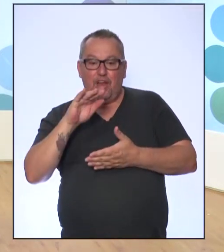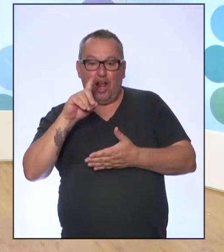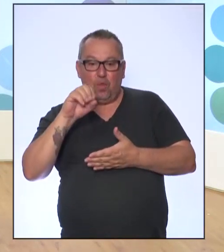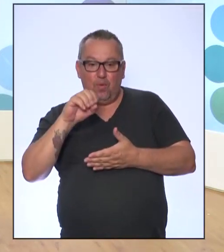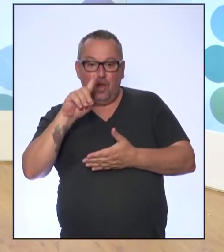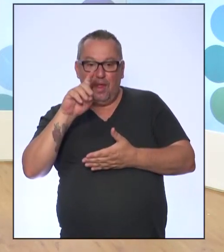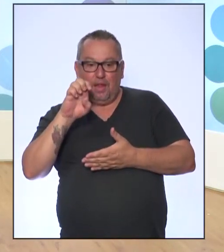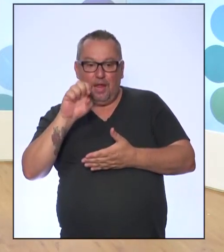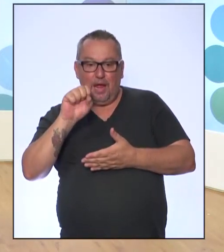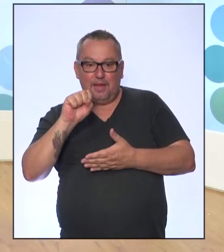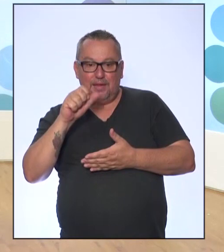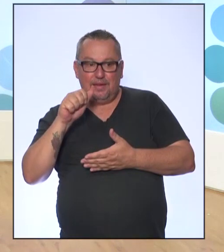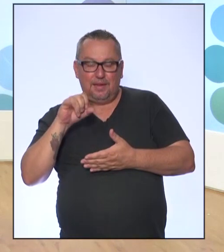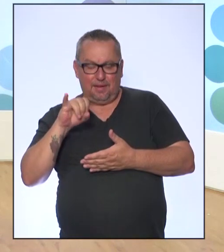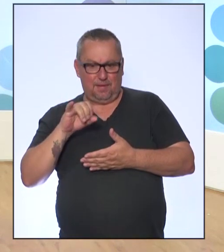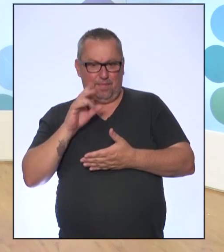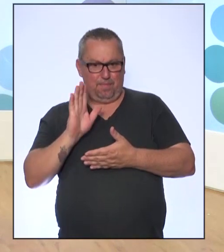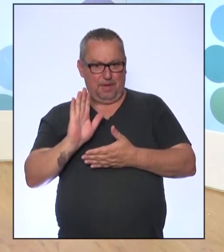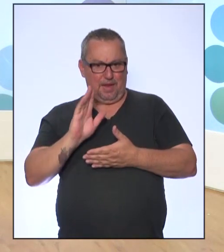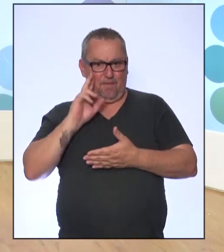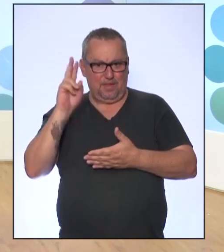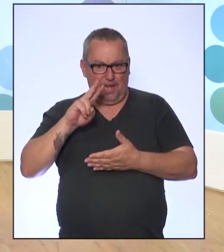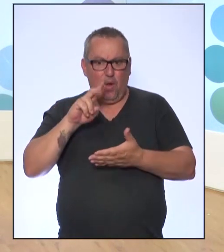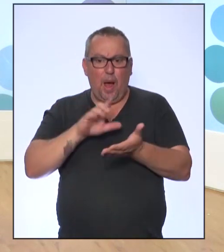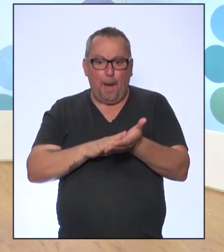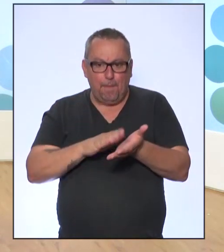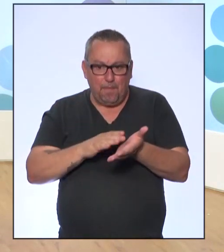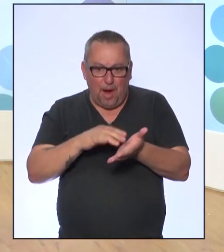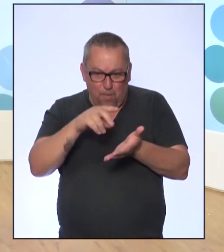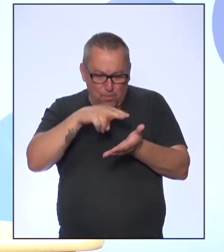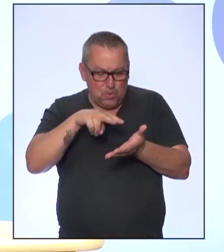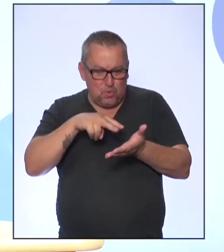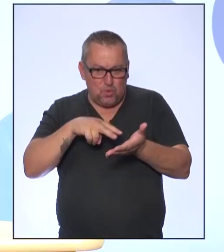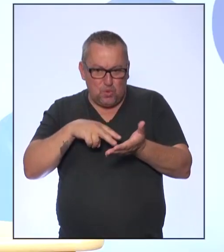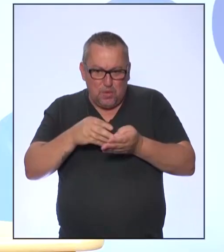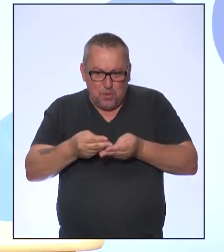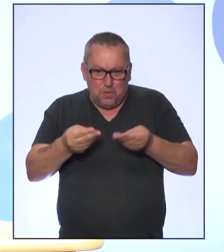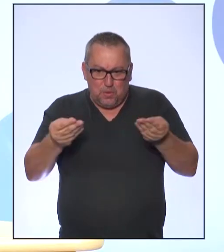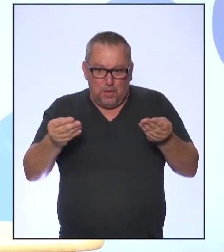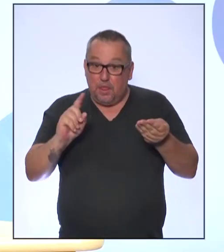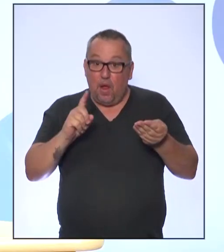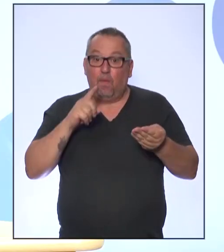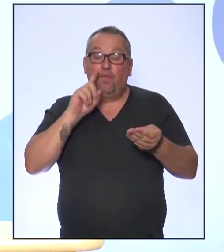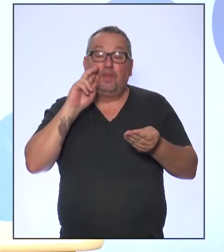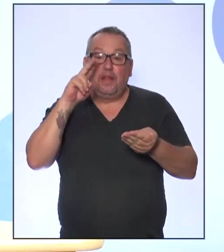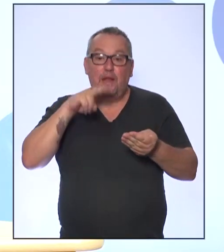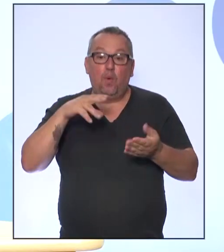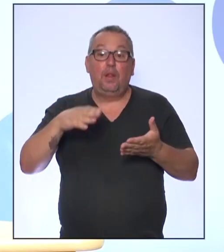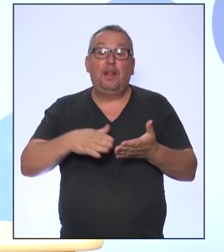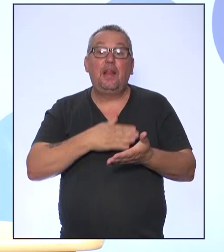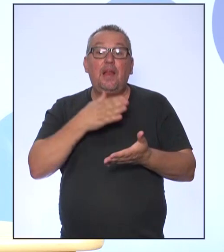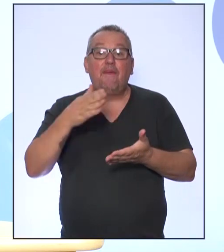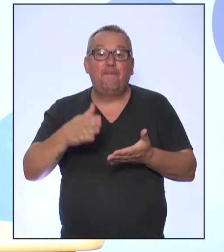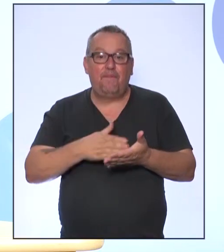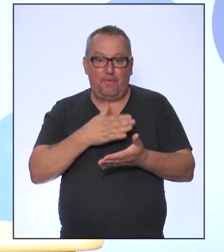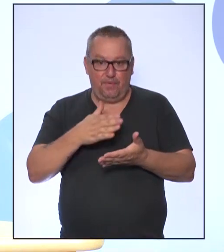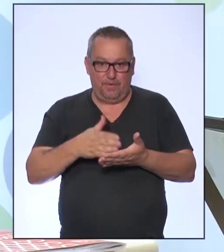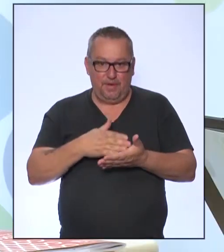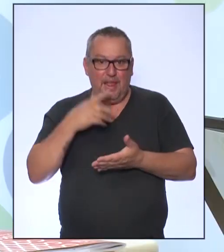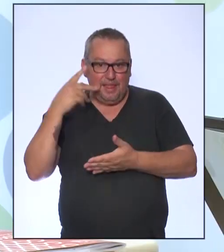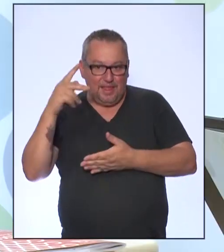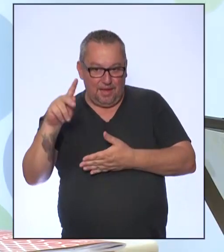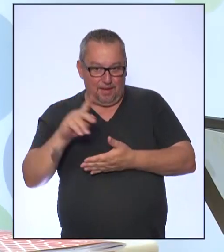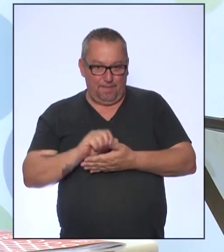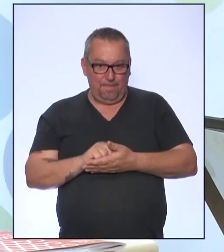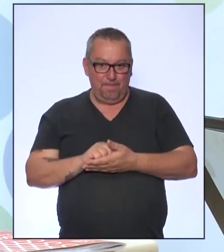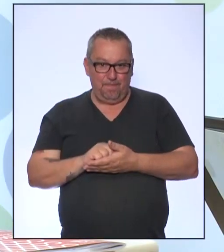né? Aí entra no vidente de novo da aula passada. Você lê o livro de Machado de Assis e não Machado de Assis também. É um exemplo.